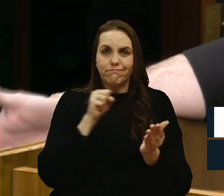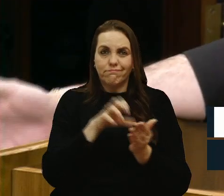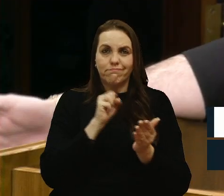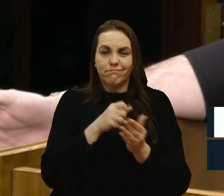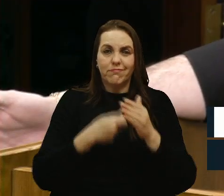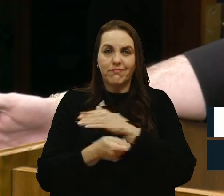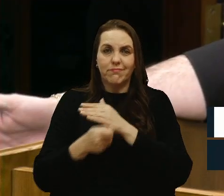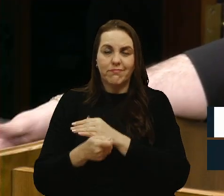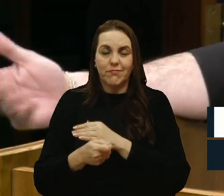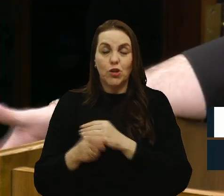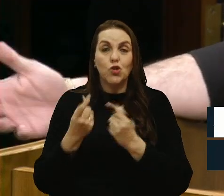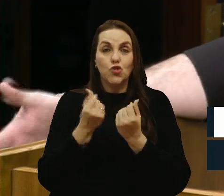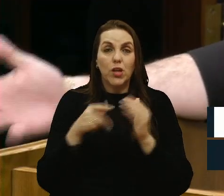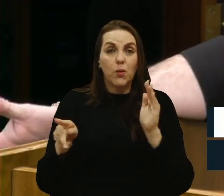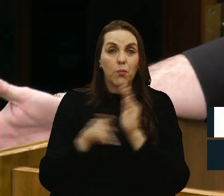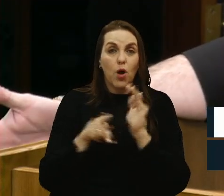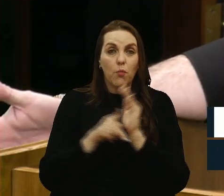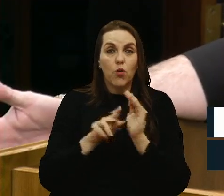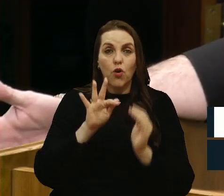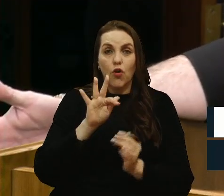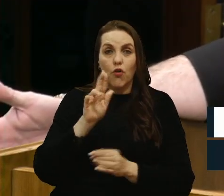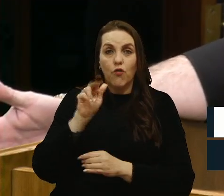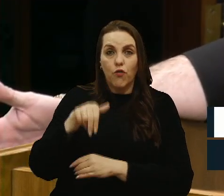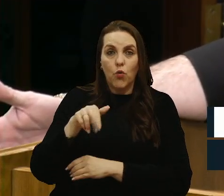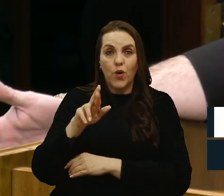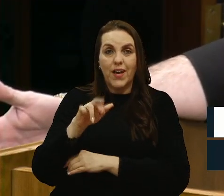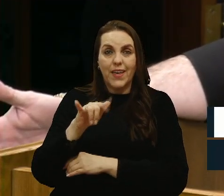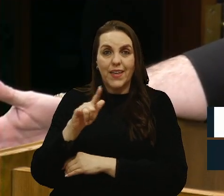O dinheiro do Funrix é para reconstrução